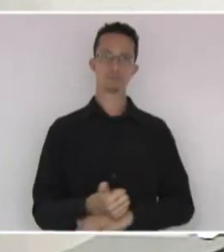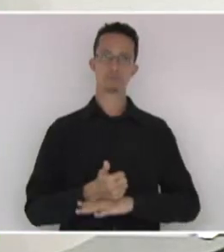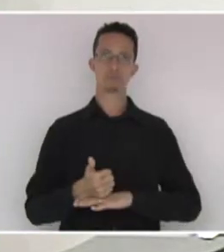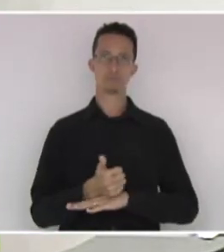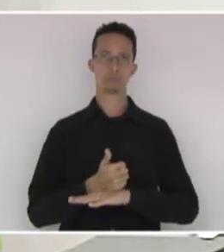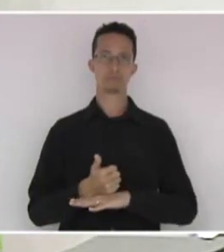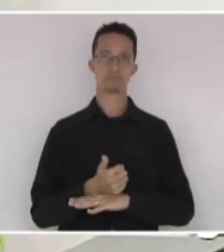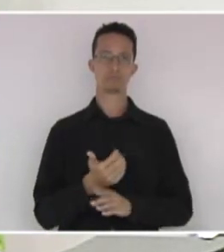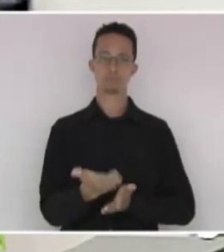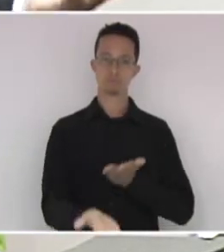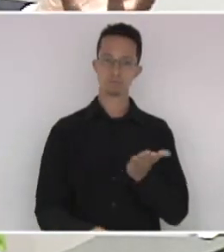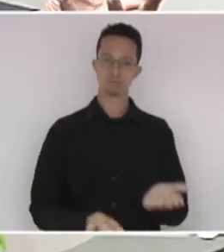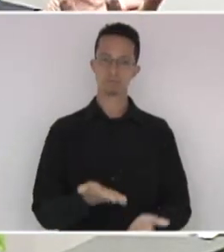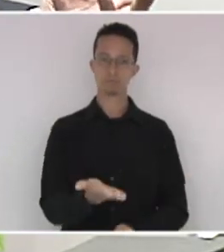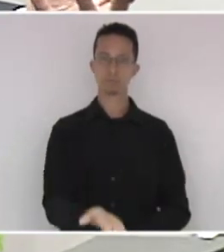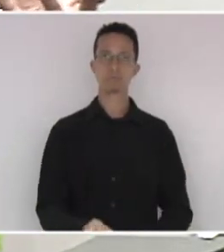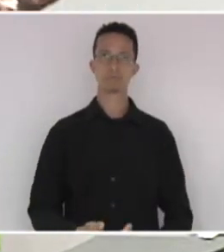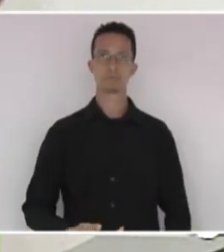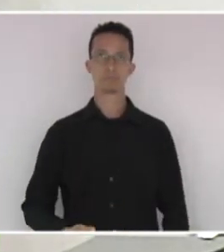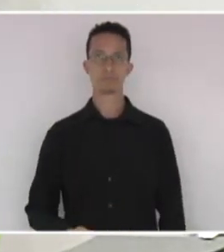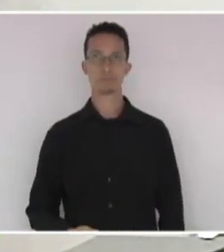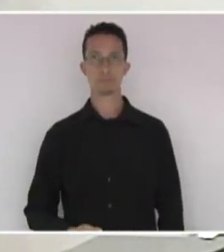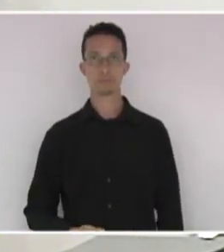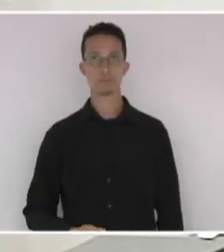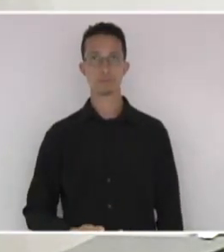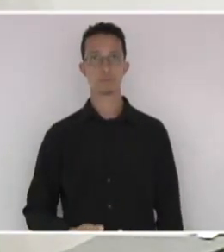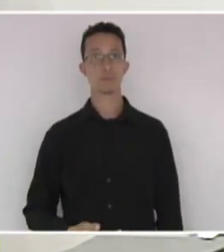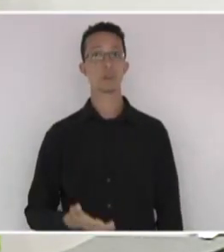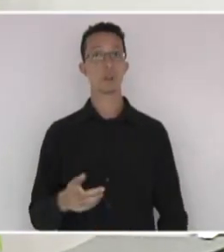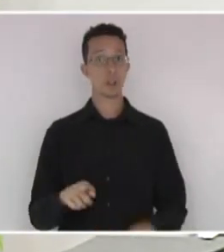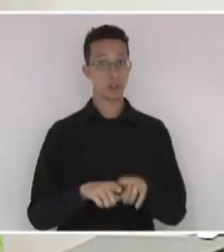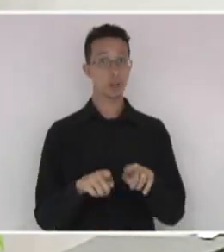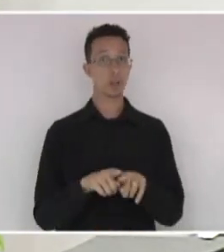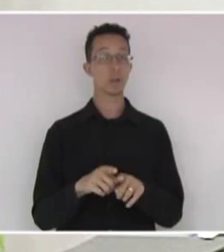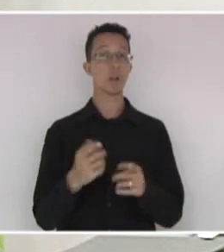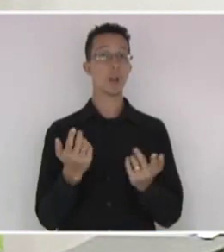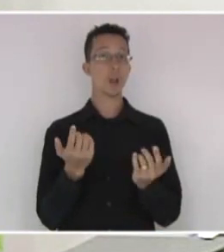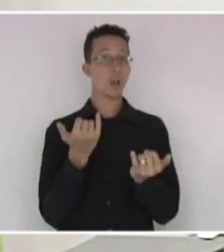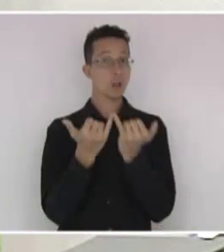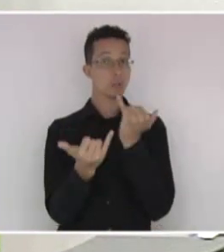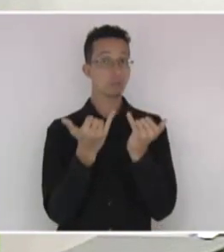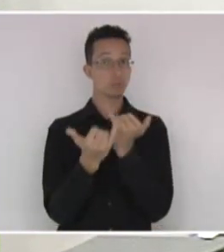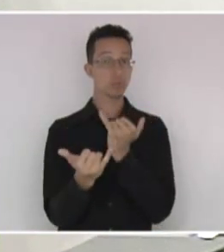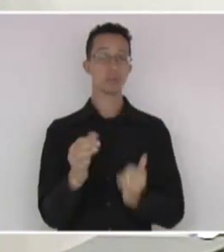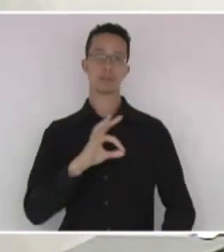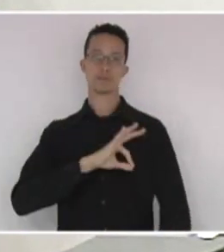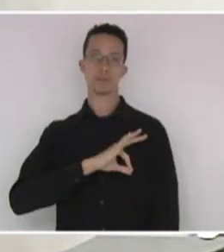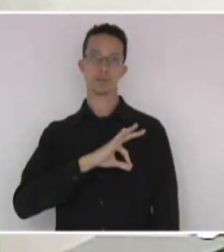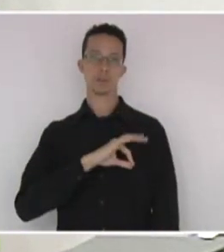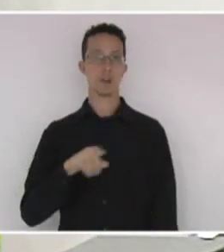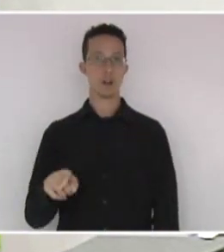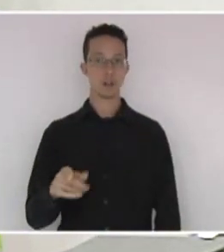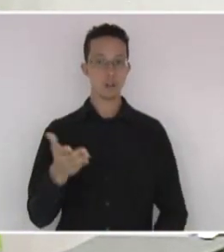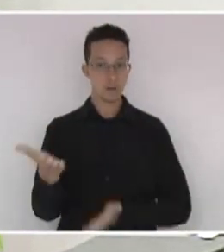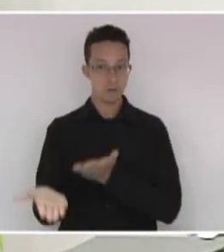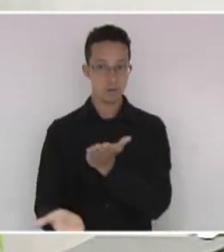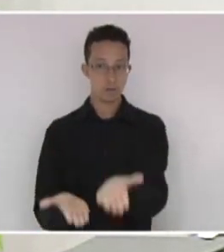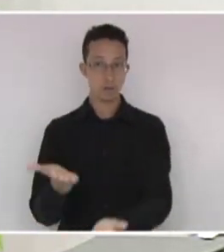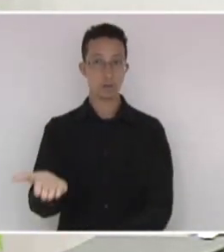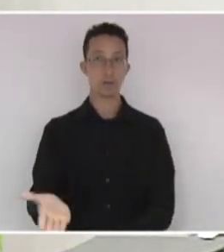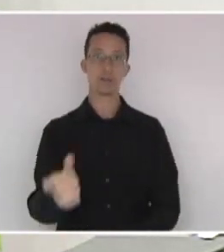trato, para trazer isto para os nossos policiais, que também servem à